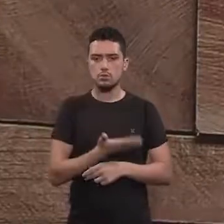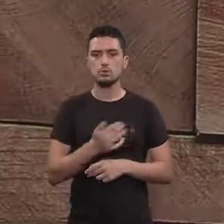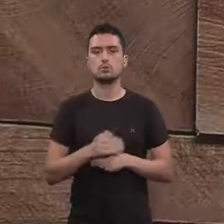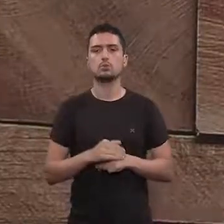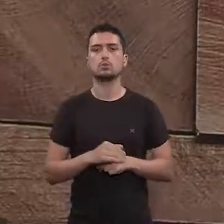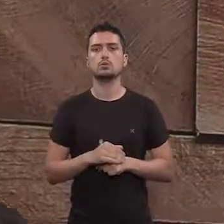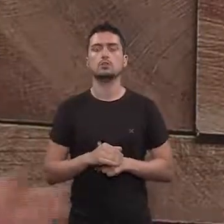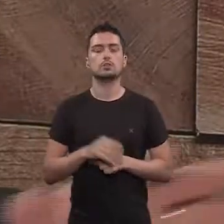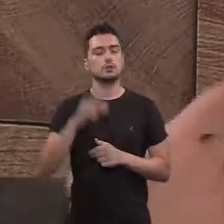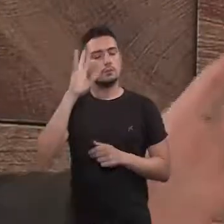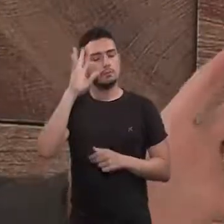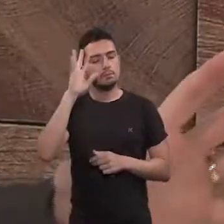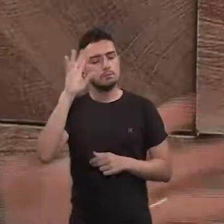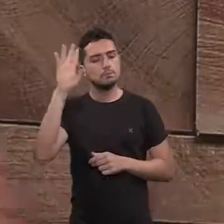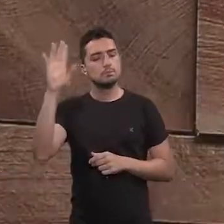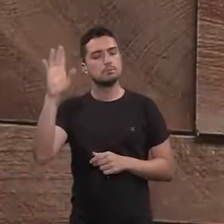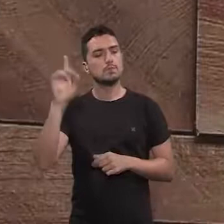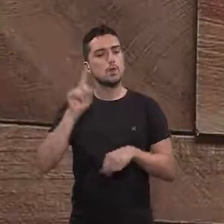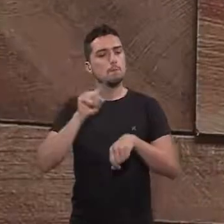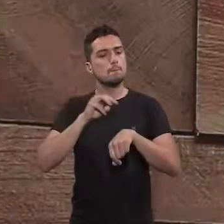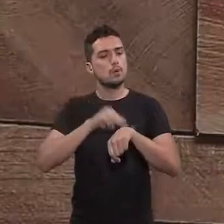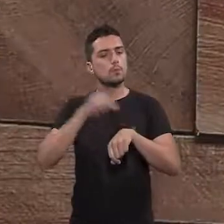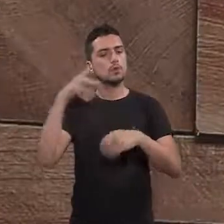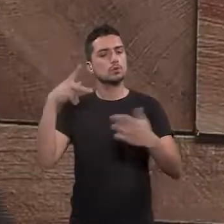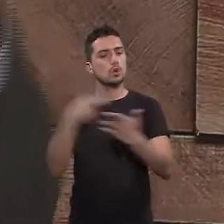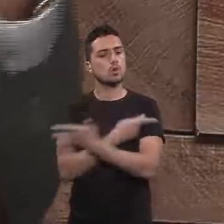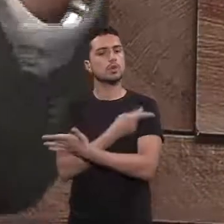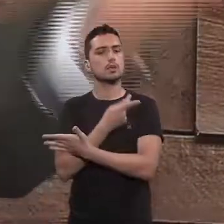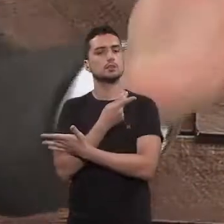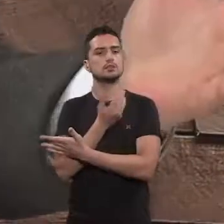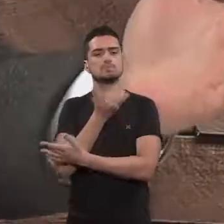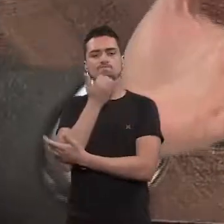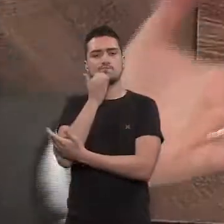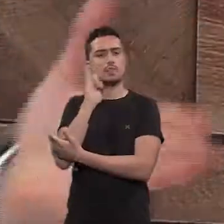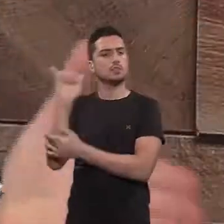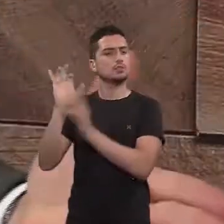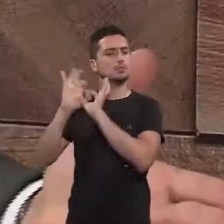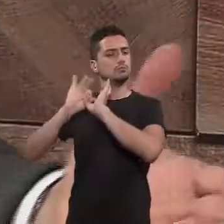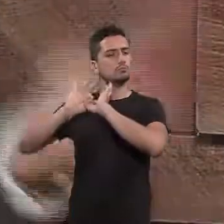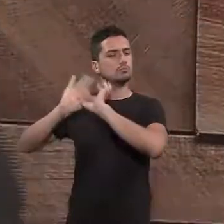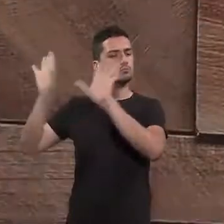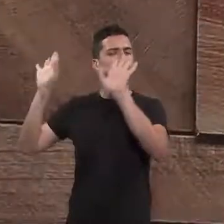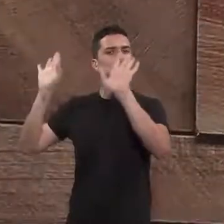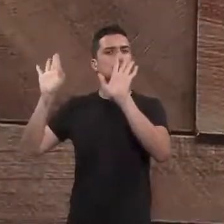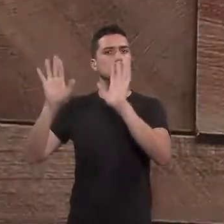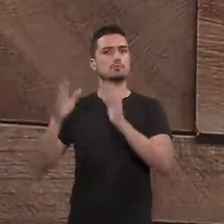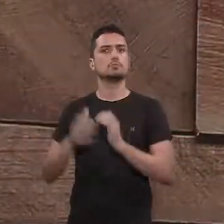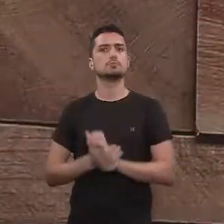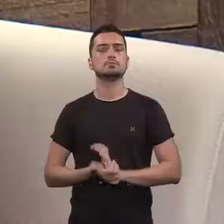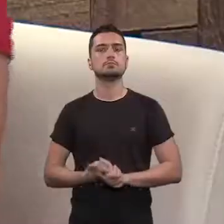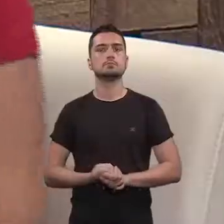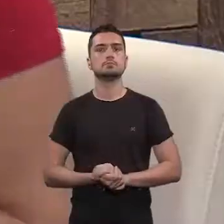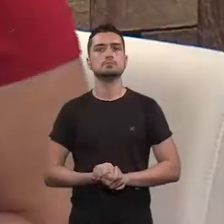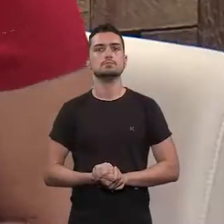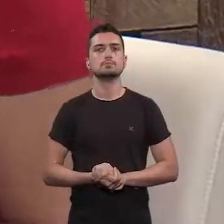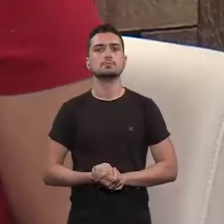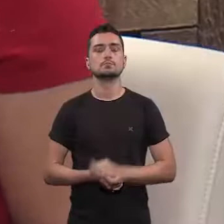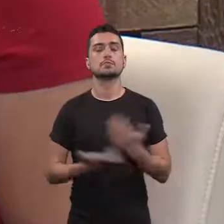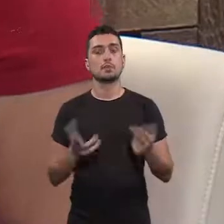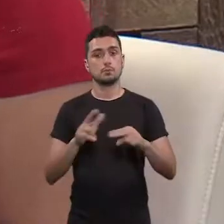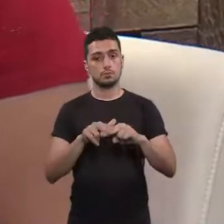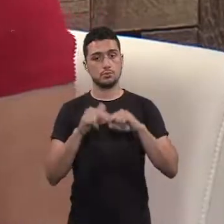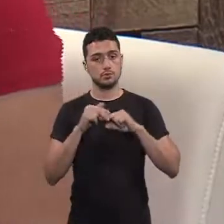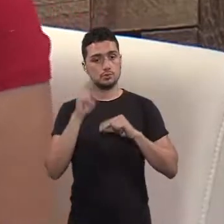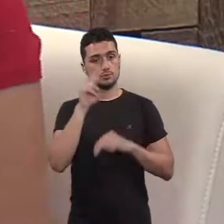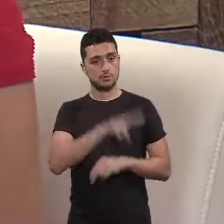vai se libertando. Chega um determinado momento, é uma decisão de não se envenenar com a ação do outro. E é por isso que a